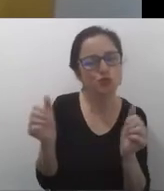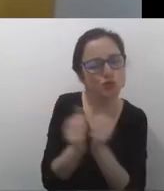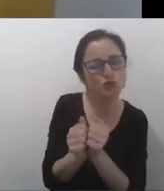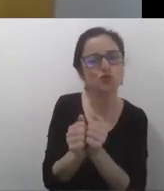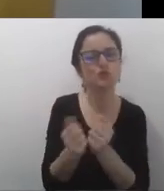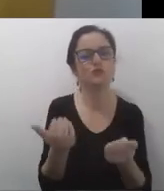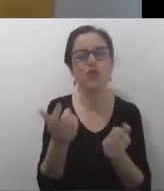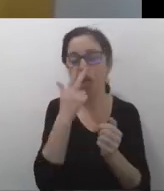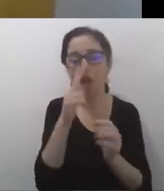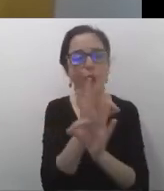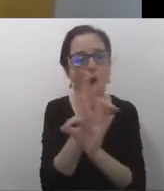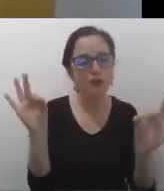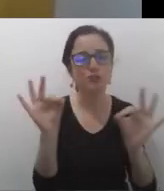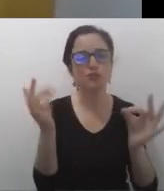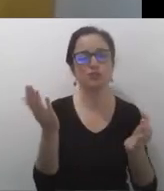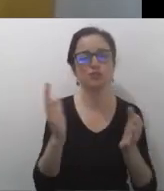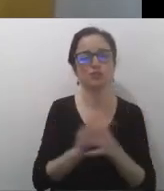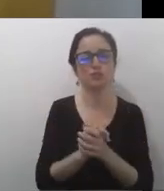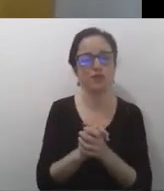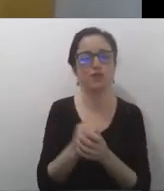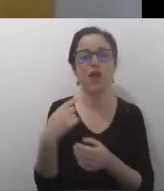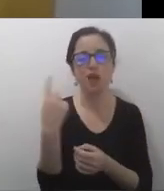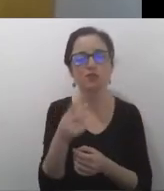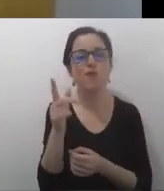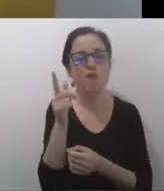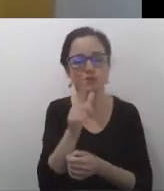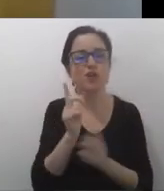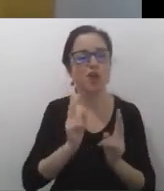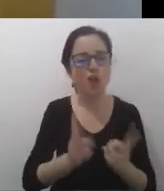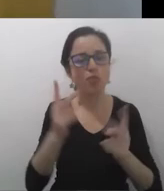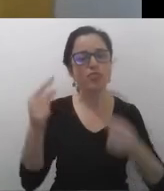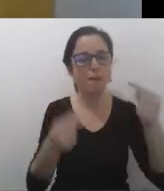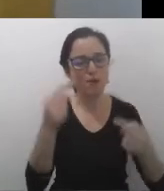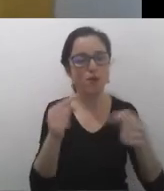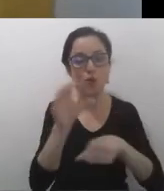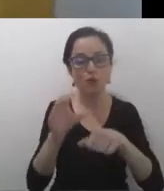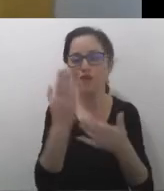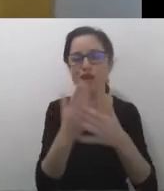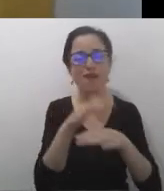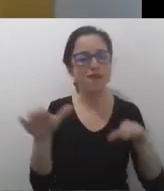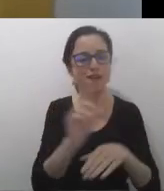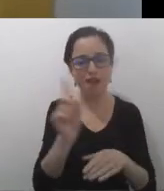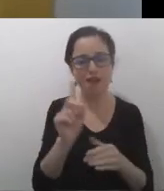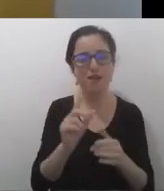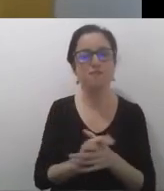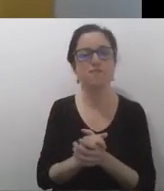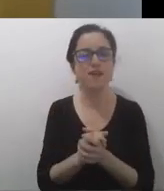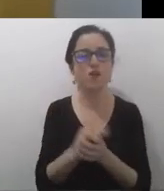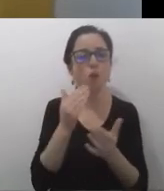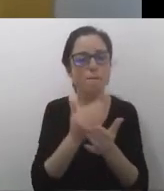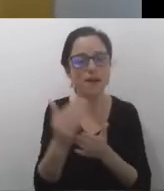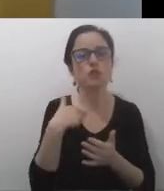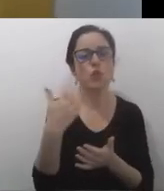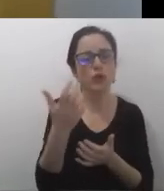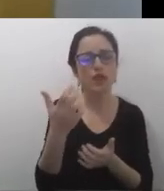nessa reunião, acho ótimo isso, que a gente consiga continuar nosso debate, que não acabe no curso, né? E,